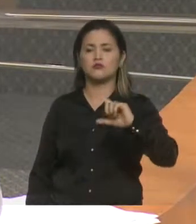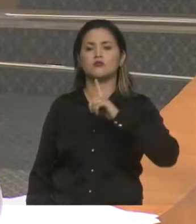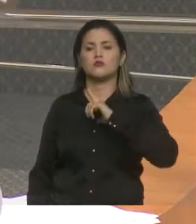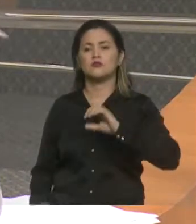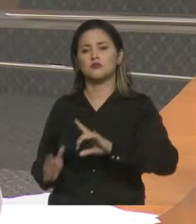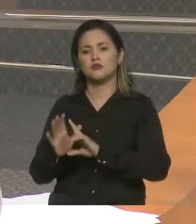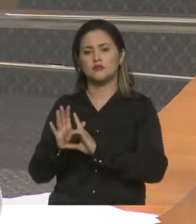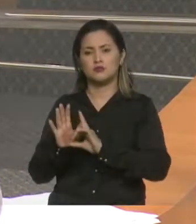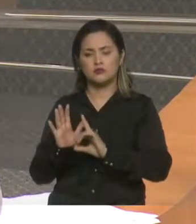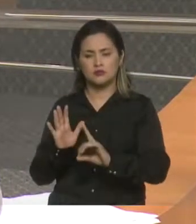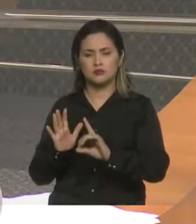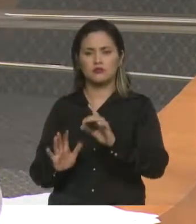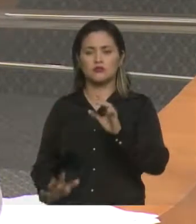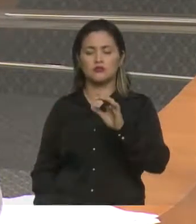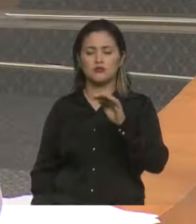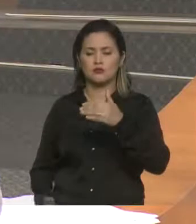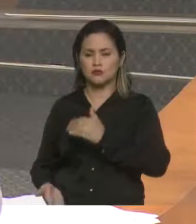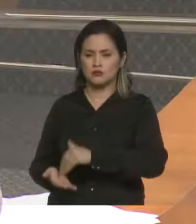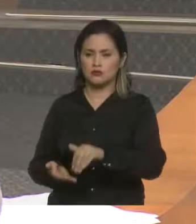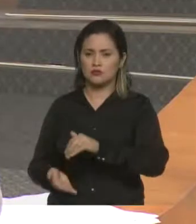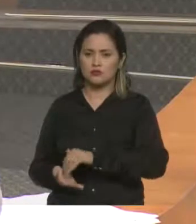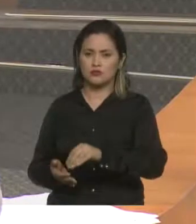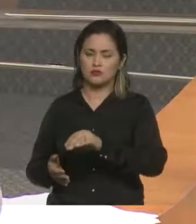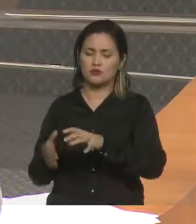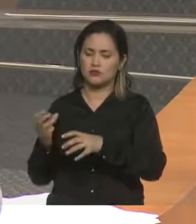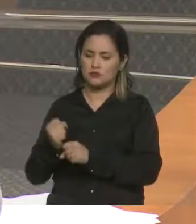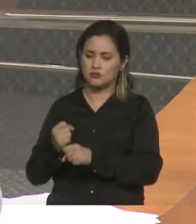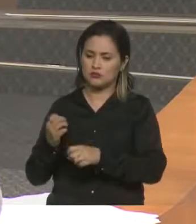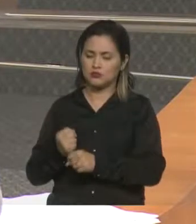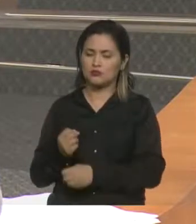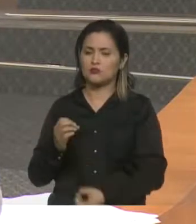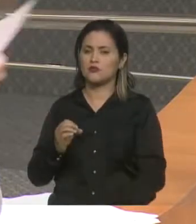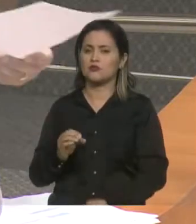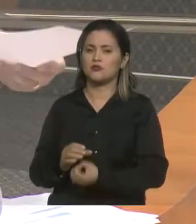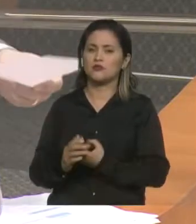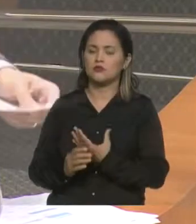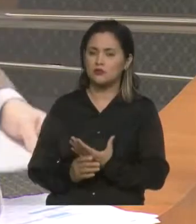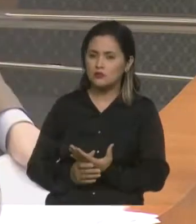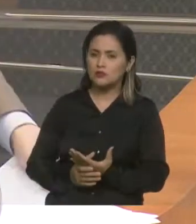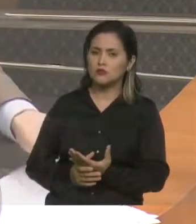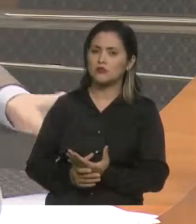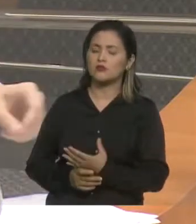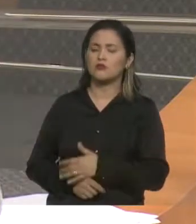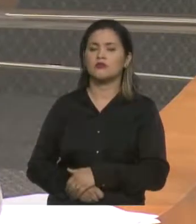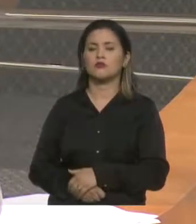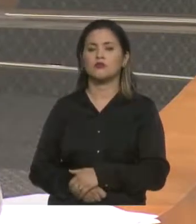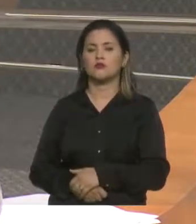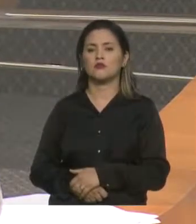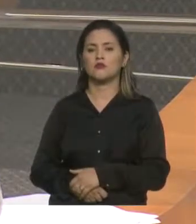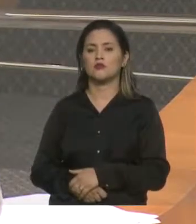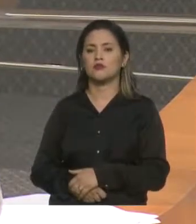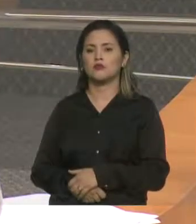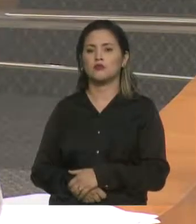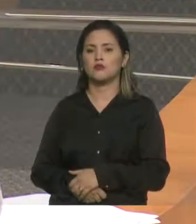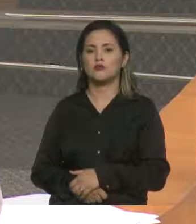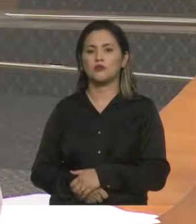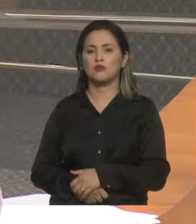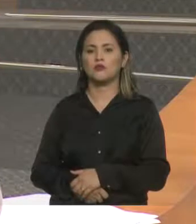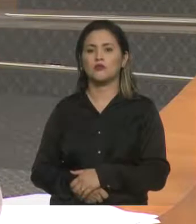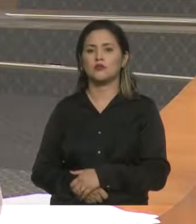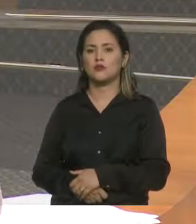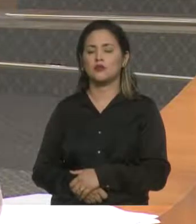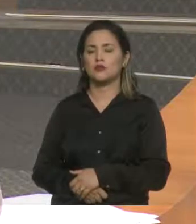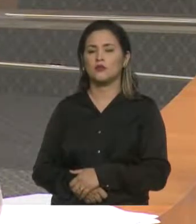de Fazenda, que criou o procedimento operacional padrão para transferência da lei do fundo. E,